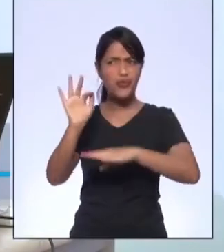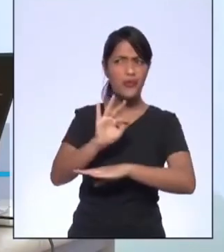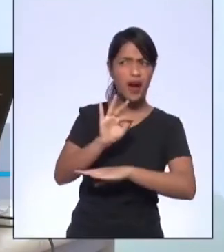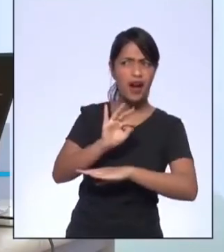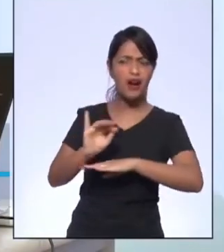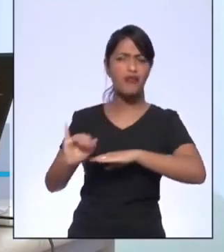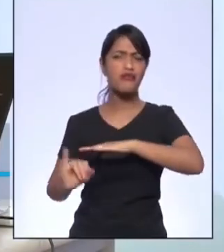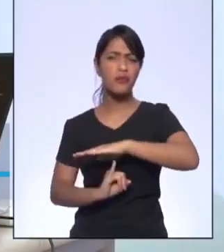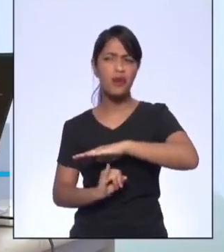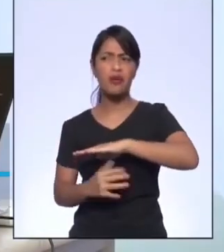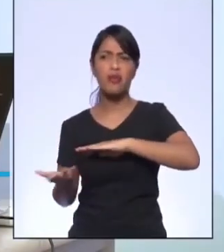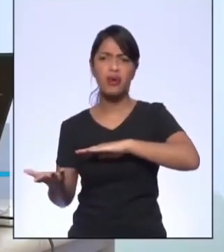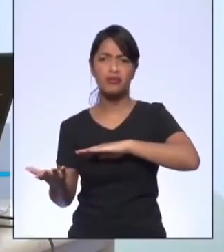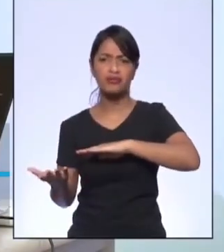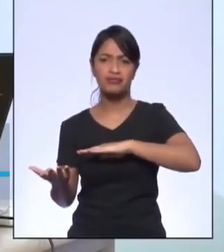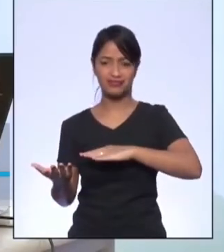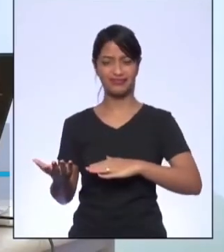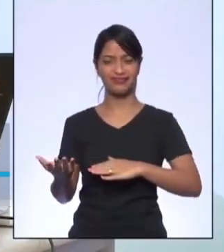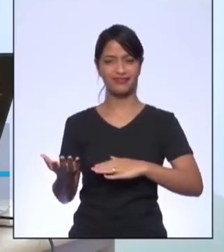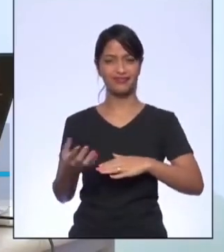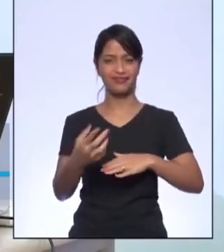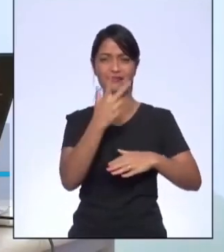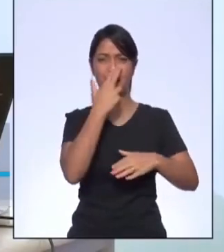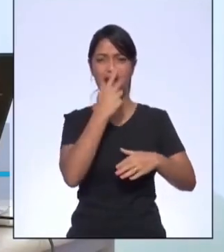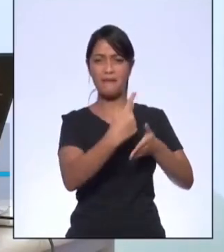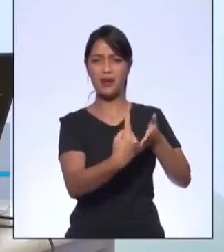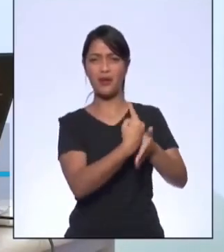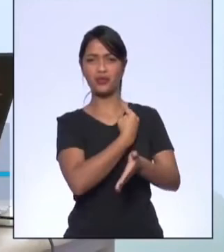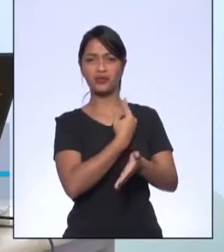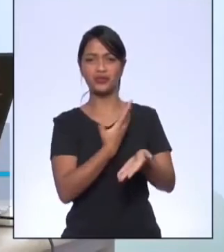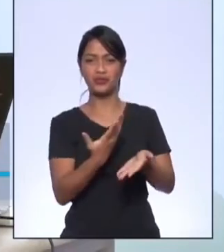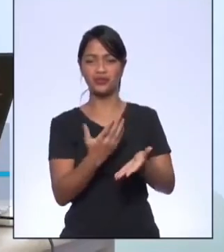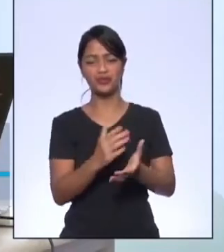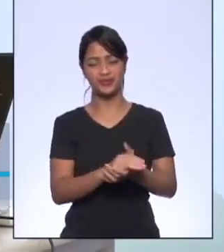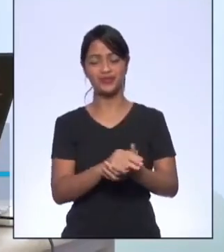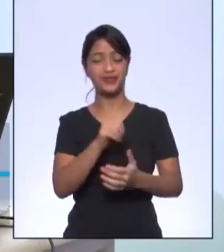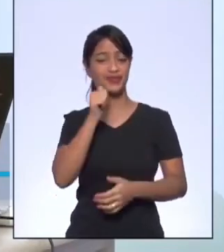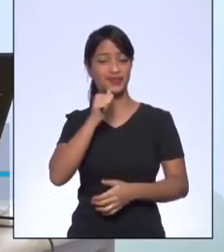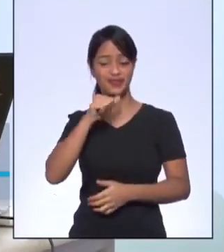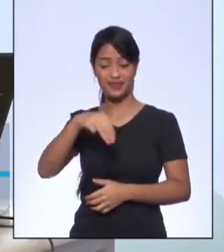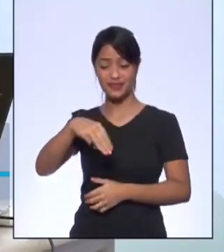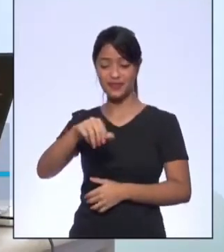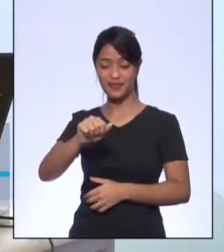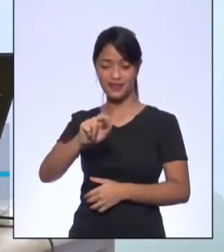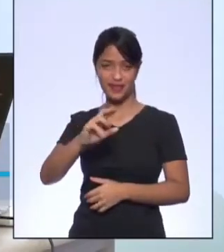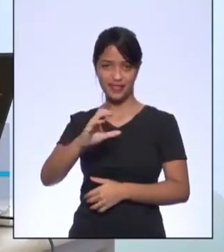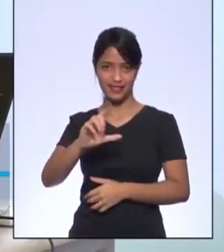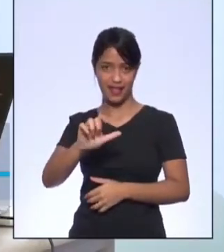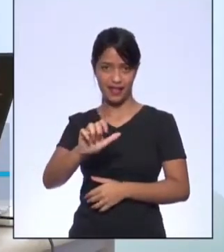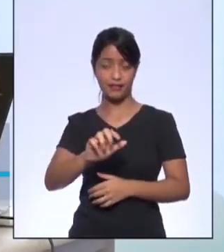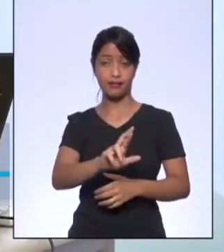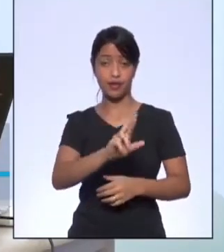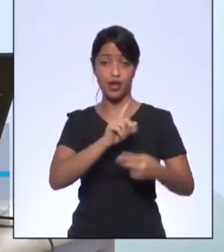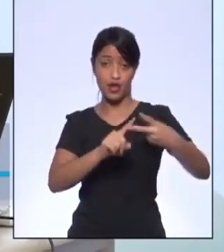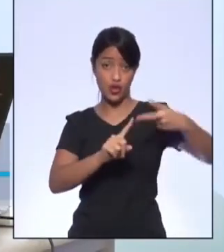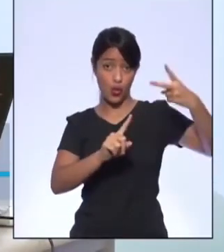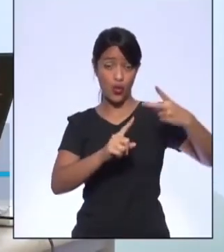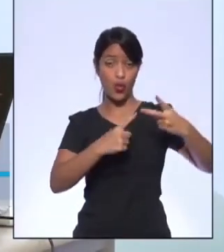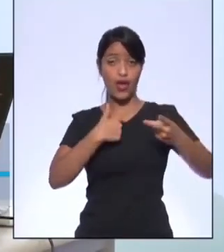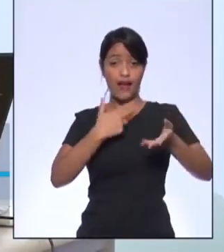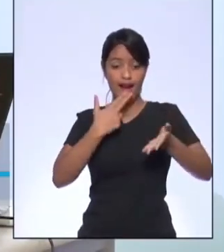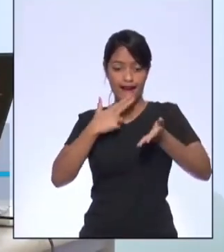uma outra pergunta, João? A Marcele colocou que a 2, o proponente, pessoas que criam